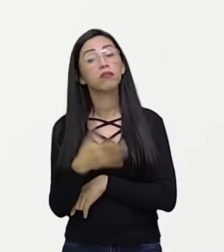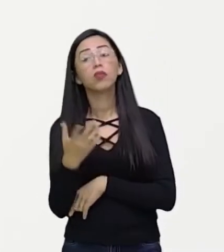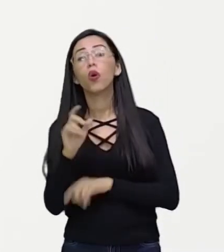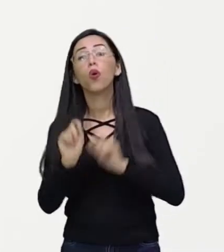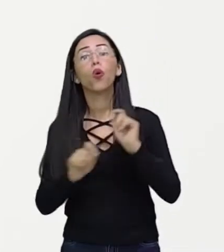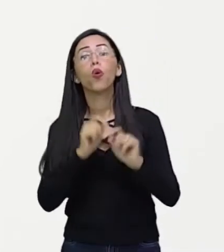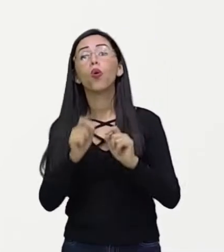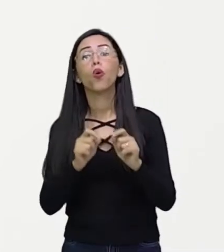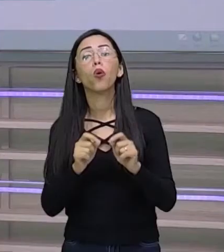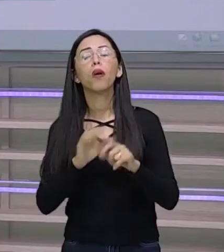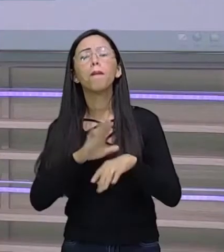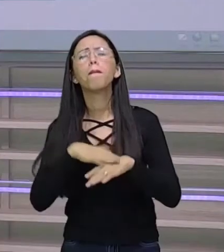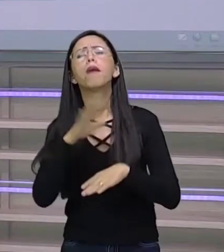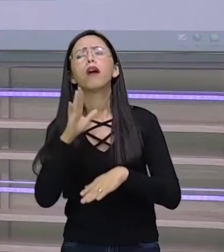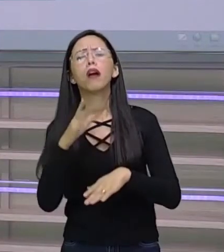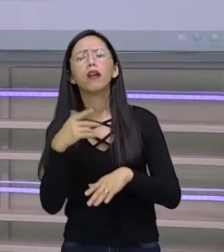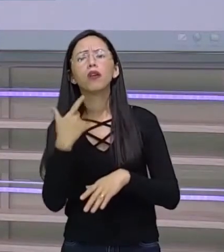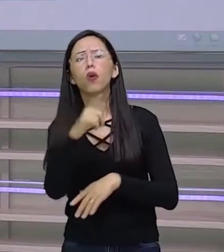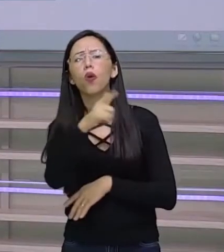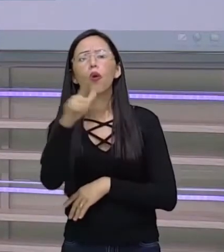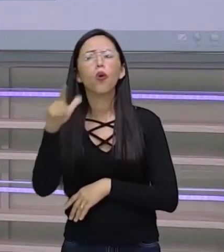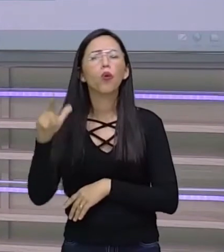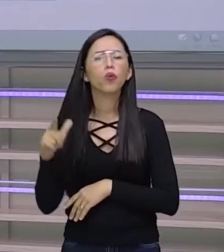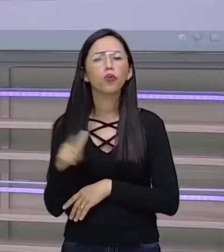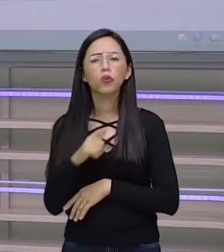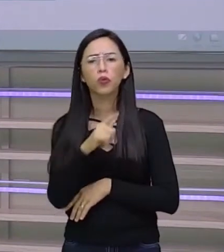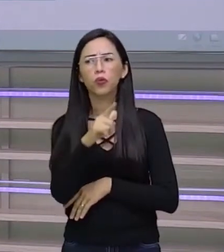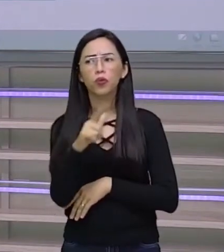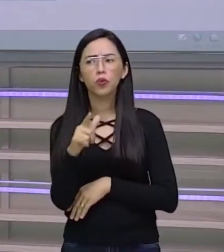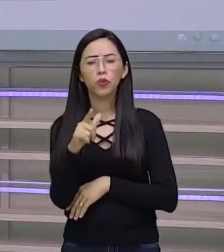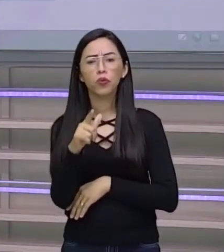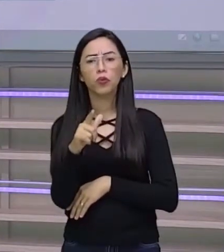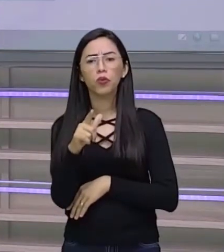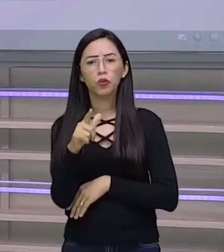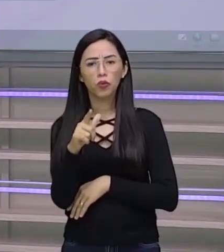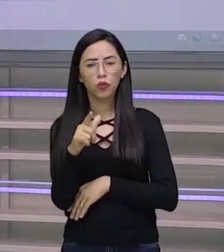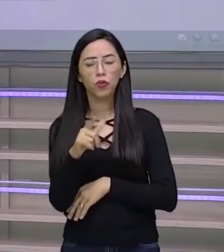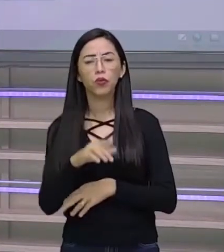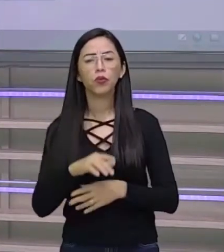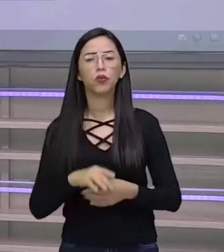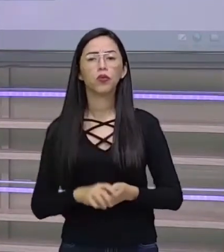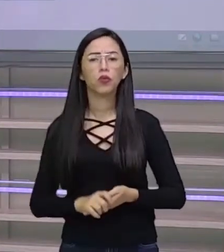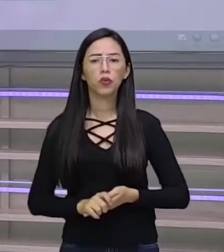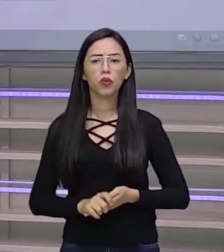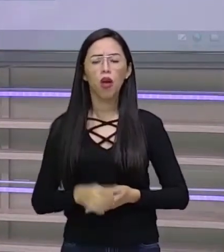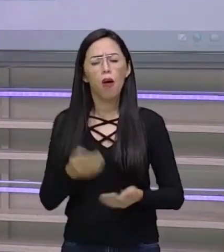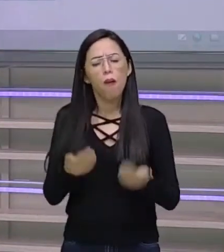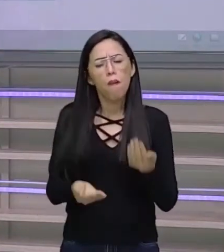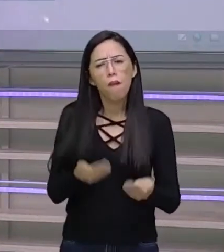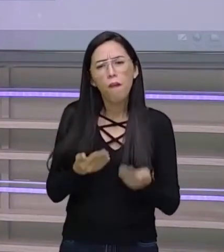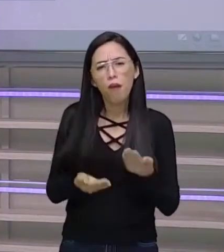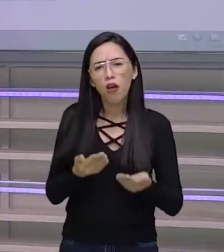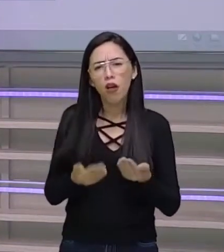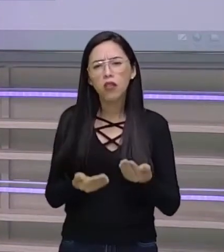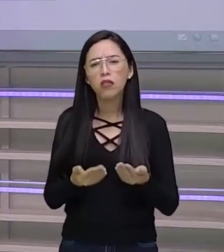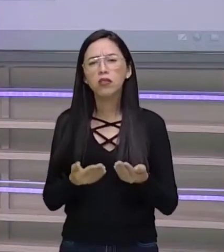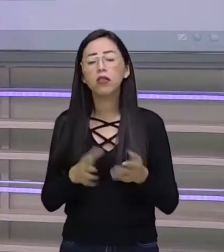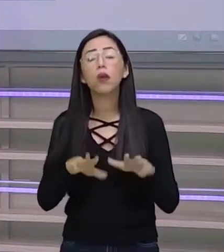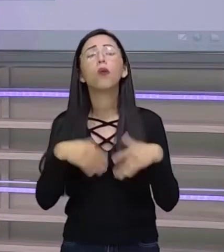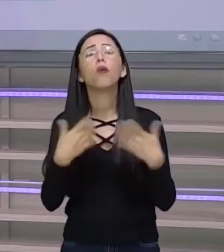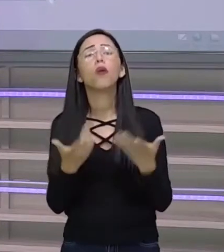temos? Nós temos também outros, né? Além de massa, qual a outra medida que nós